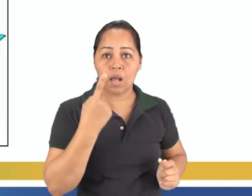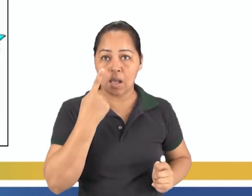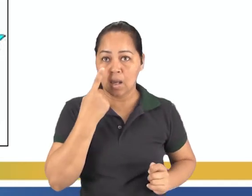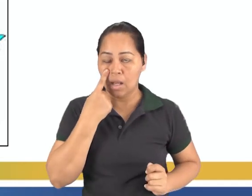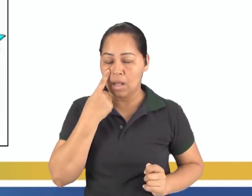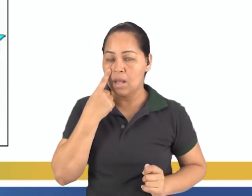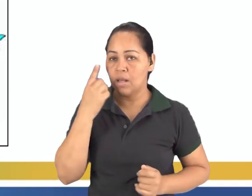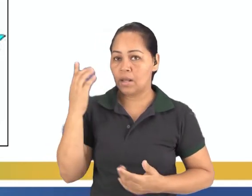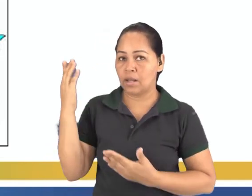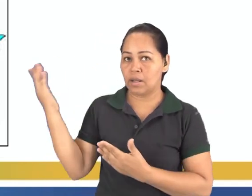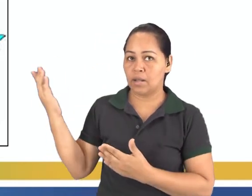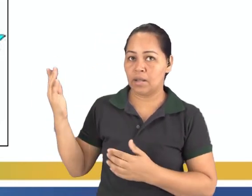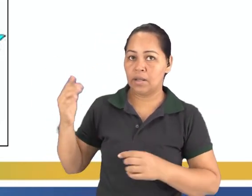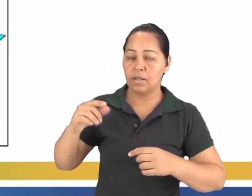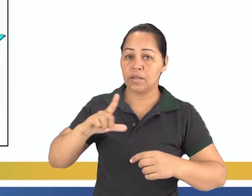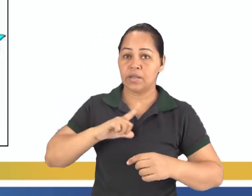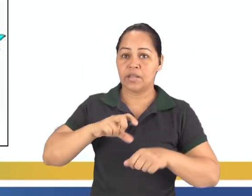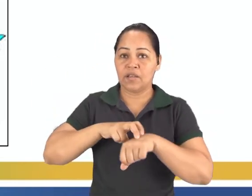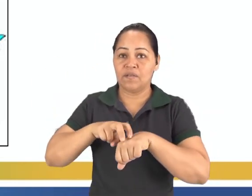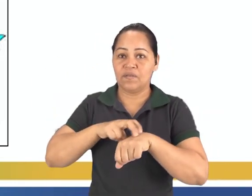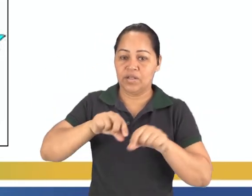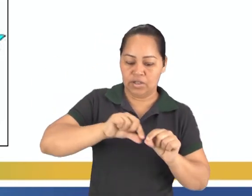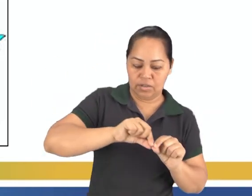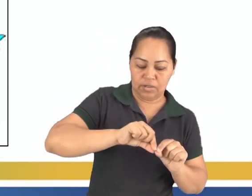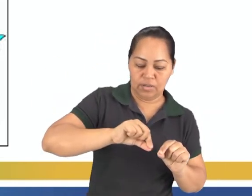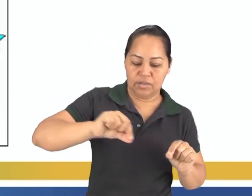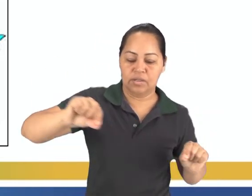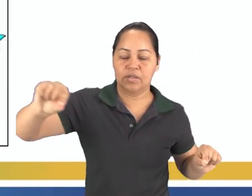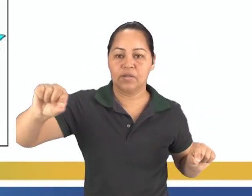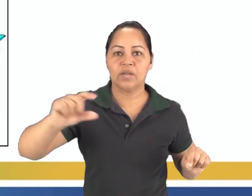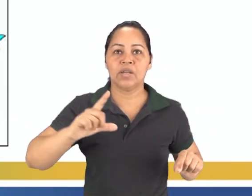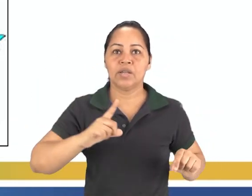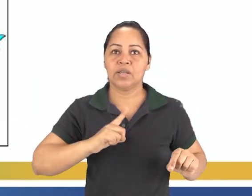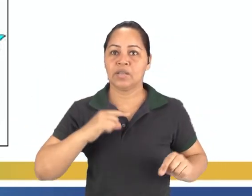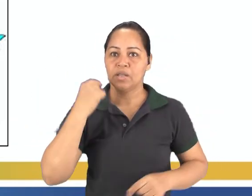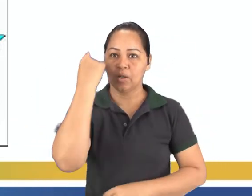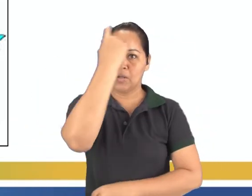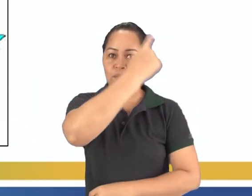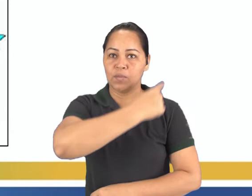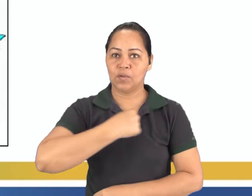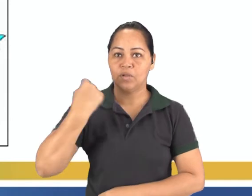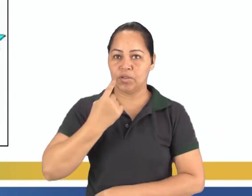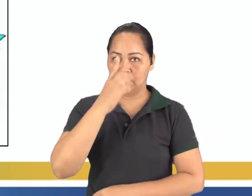de simetria marcado de verdinho. Nós temos uma carinha aí, um emoji, né?